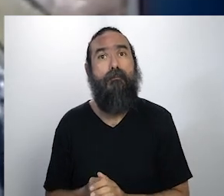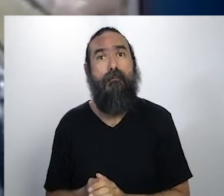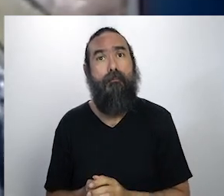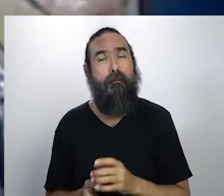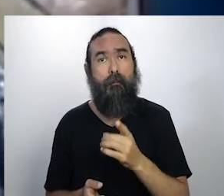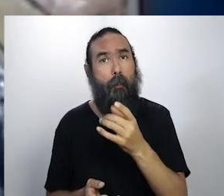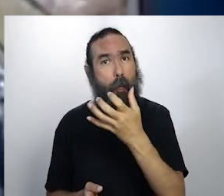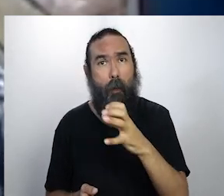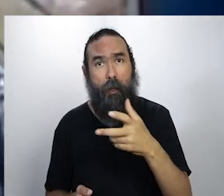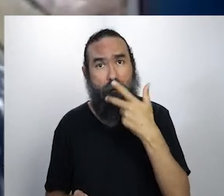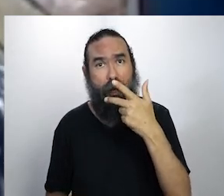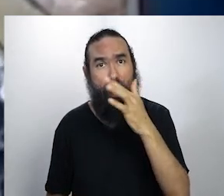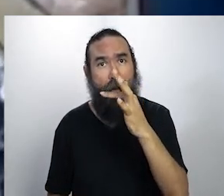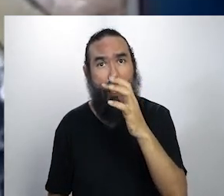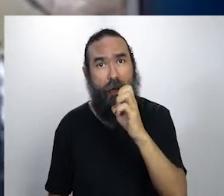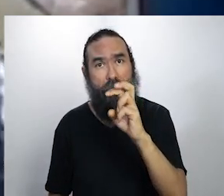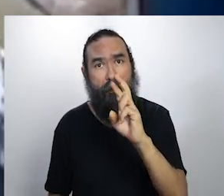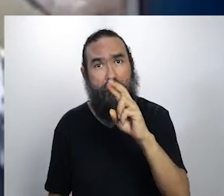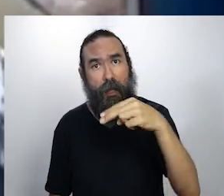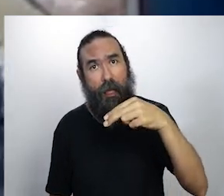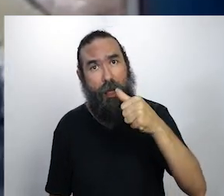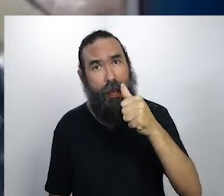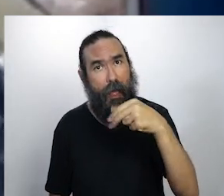Acho que Fernando não quer.